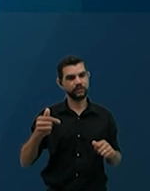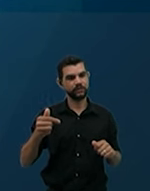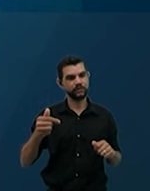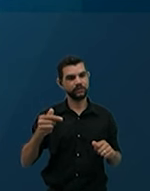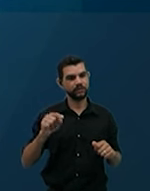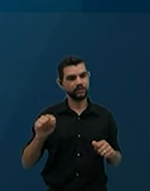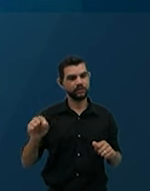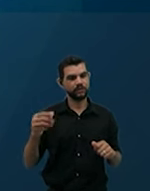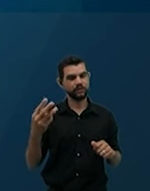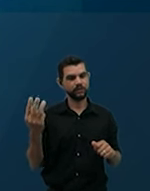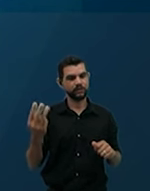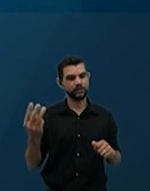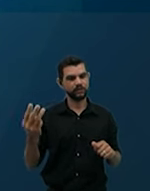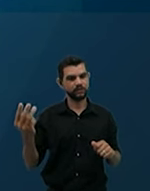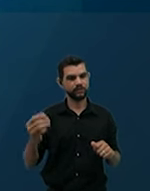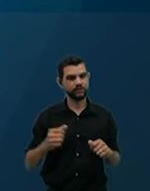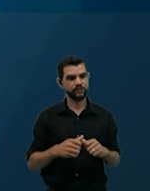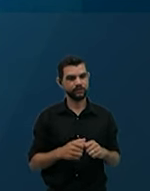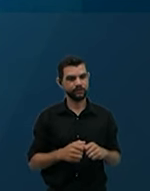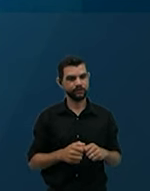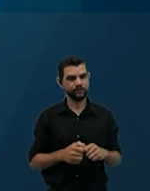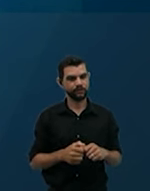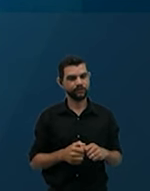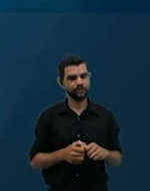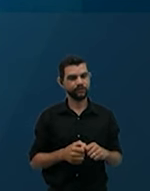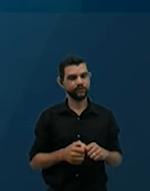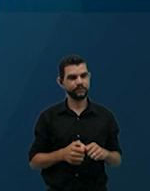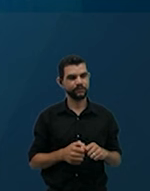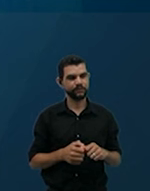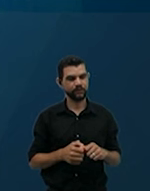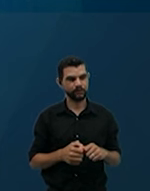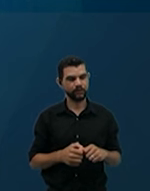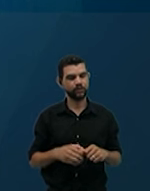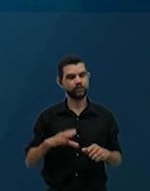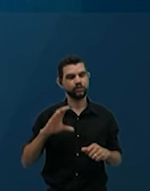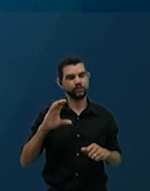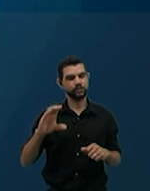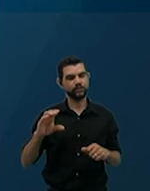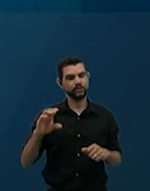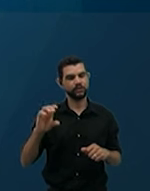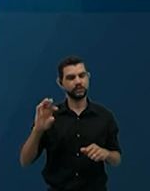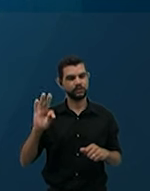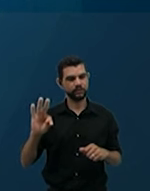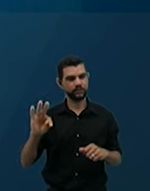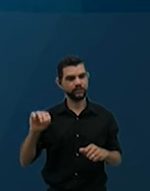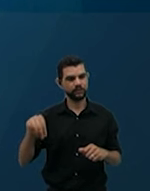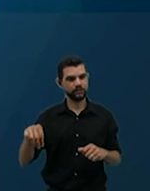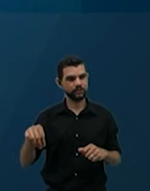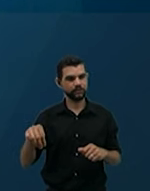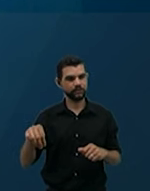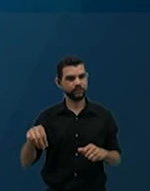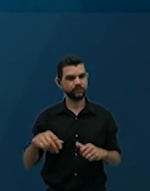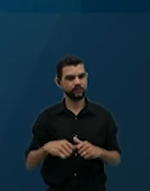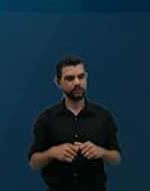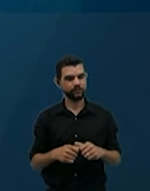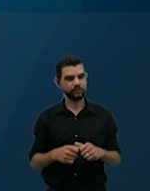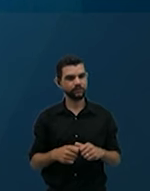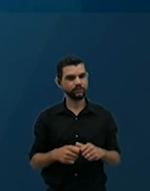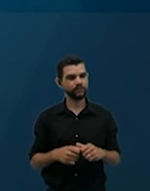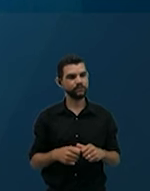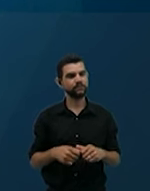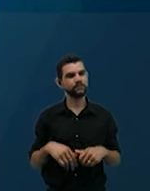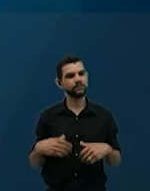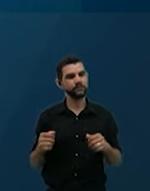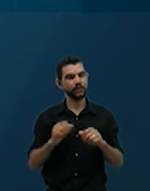121, 128 e 130, parágrafo único do CTN. Portanto, à luz dos conceitos basilares